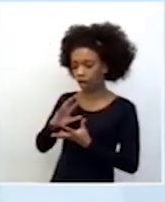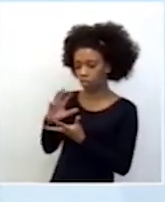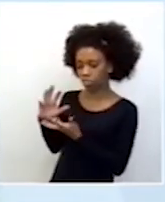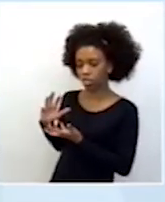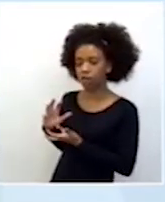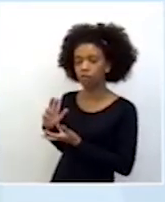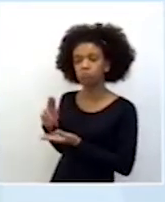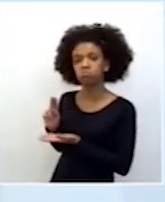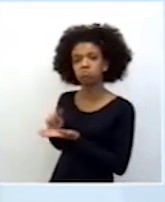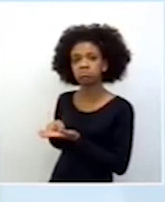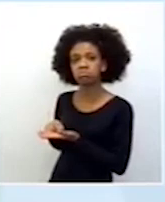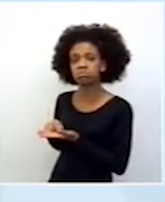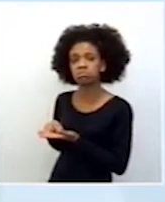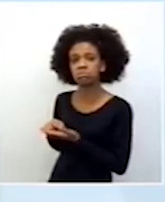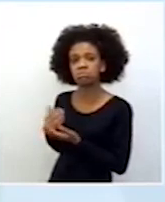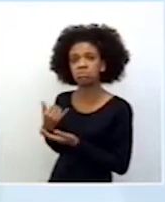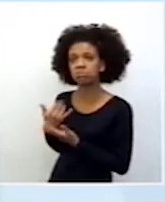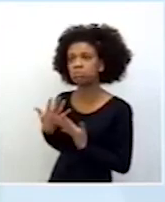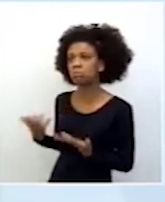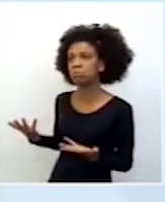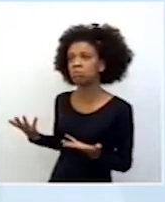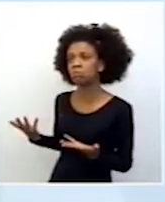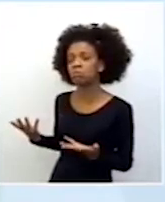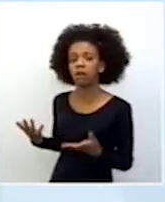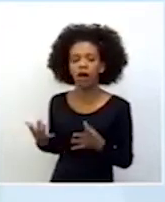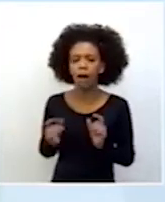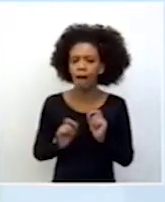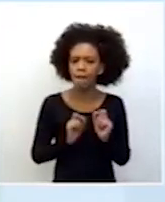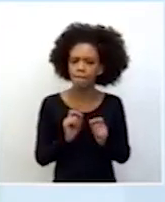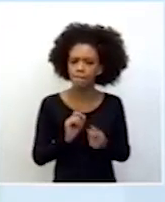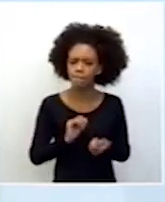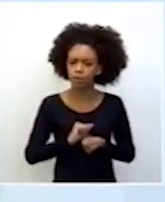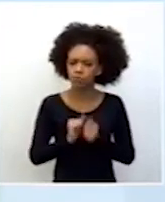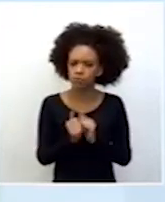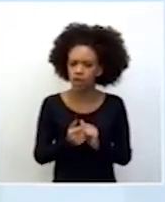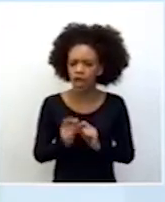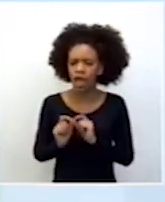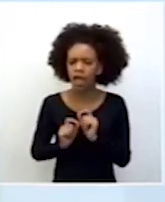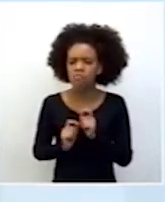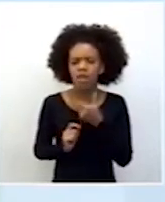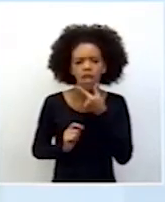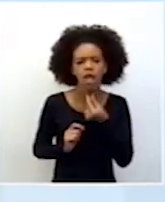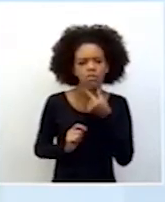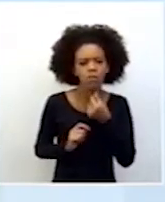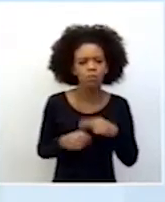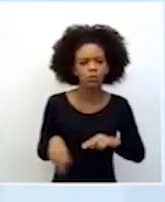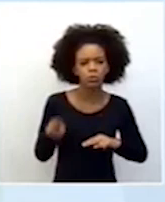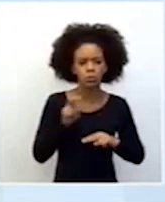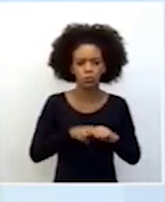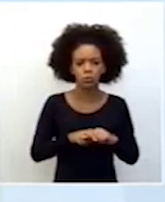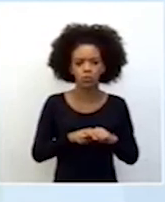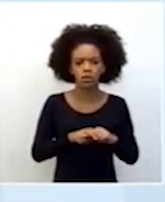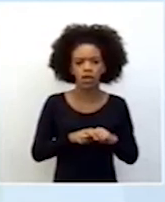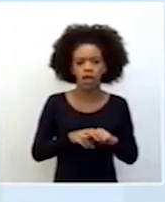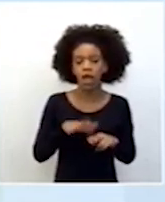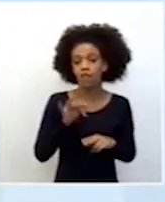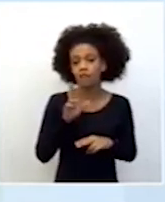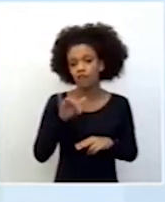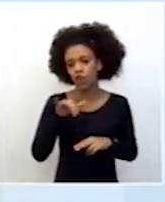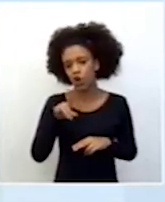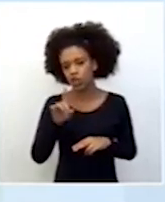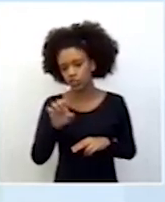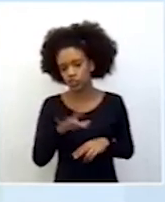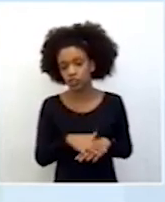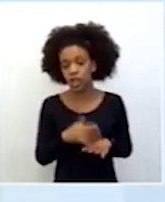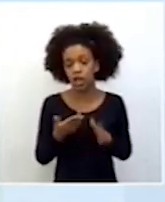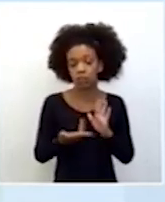Freud. Para eu poder interpretar, eu preciso saber quem é este senhor psicanalista. Esse senhor é Sigmund Freud. Ele